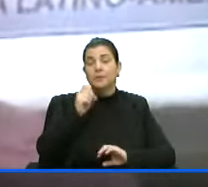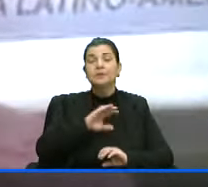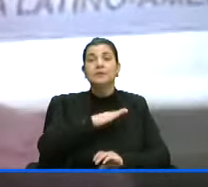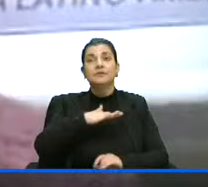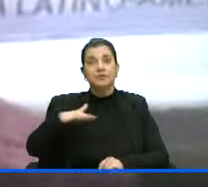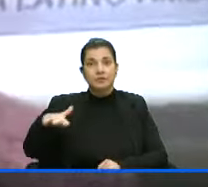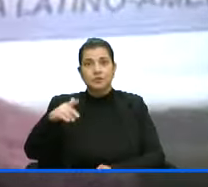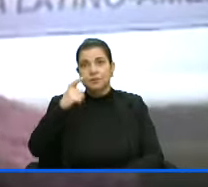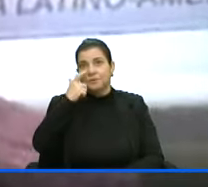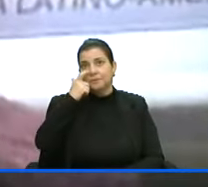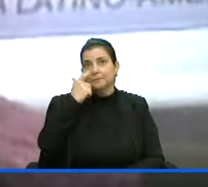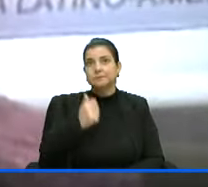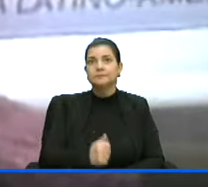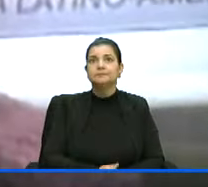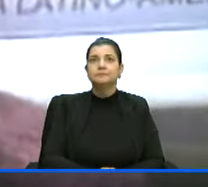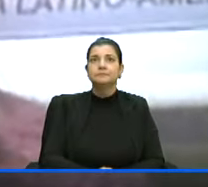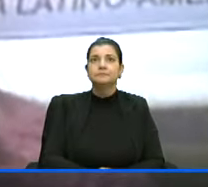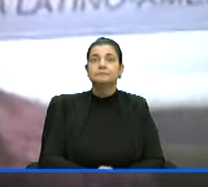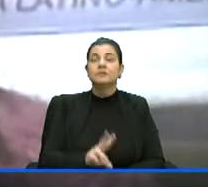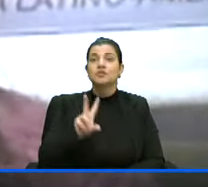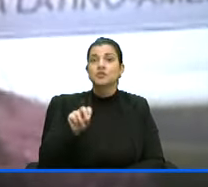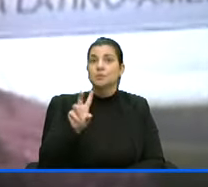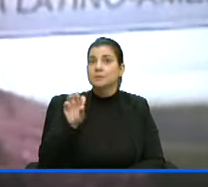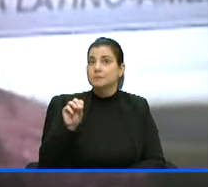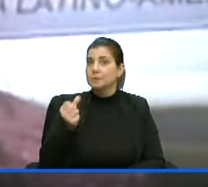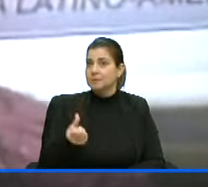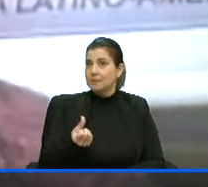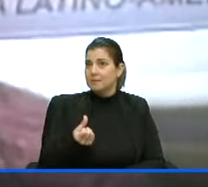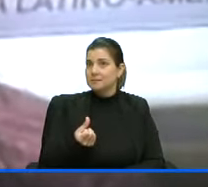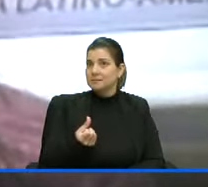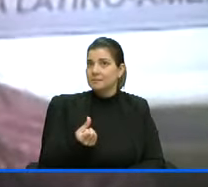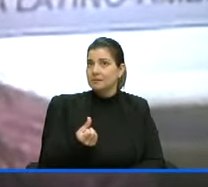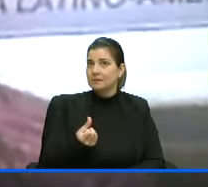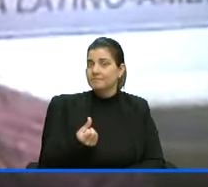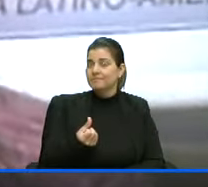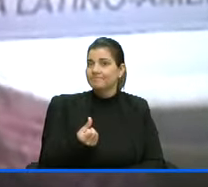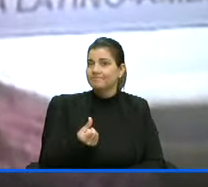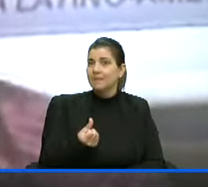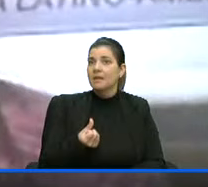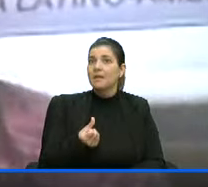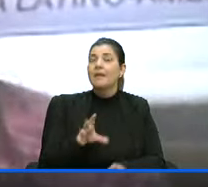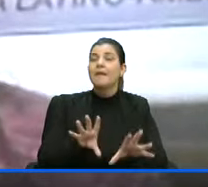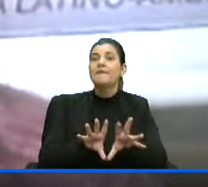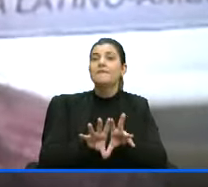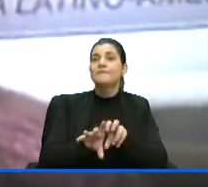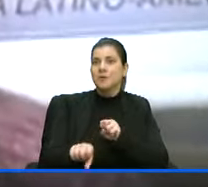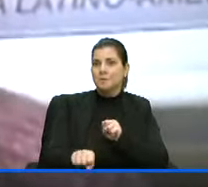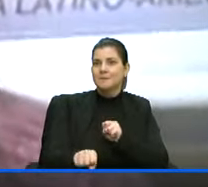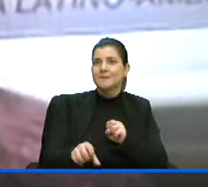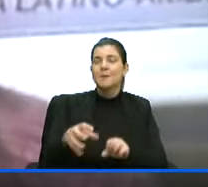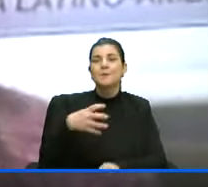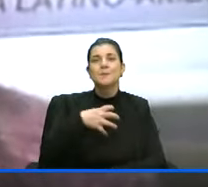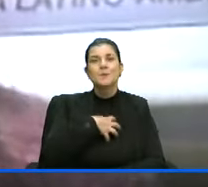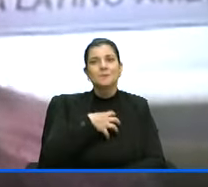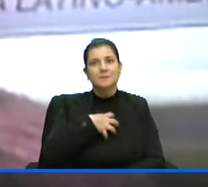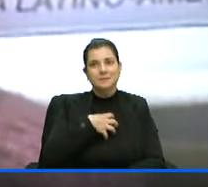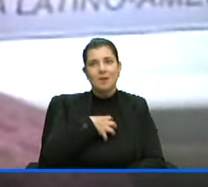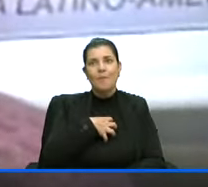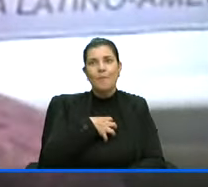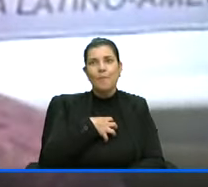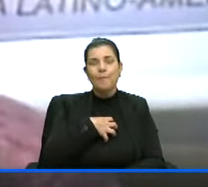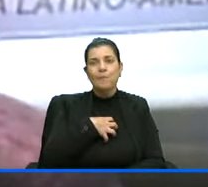da Qualidade da Educação Infantil, de 2006, uma das dimensões é a formação e condição de trabalho dos